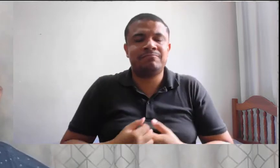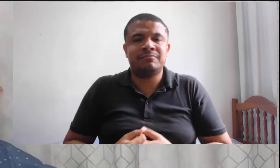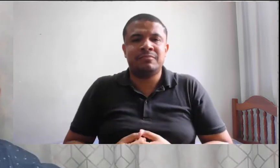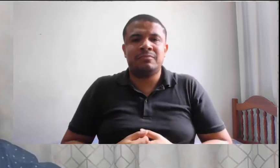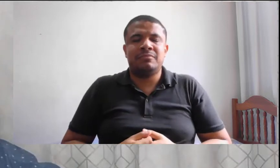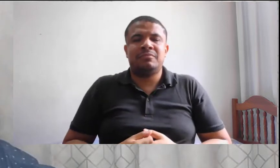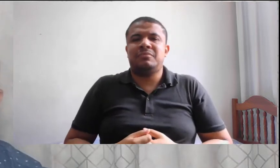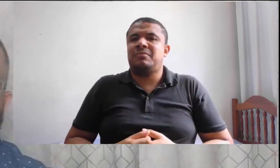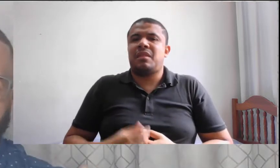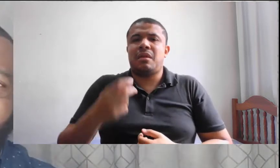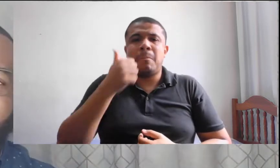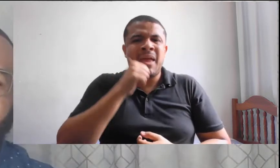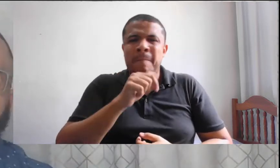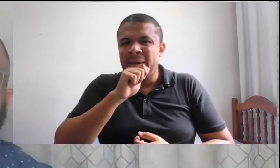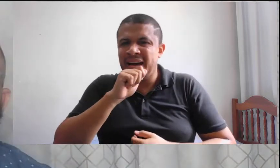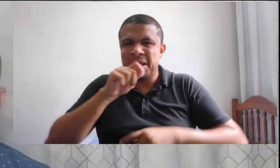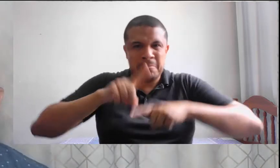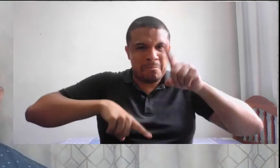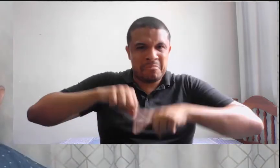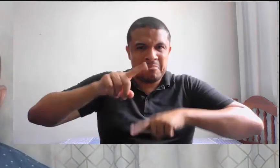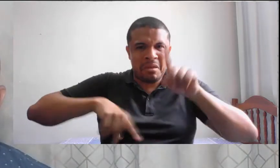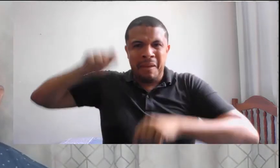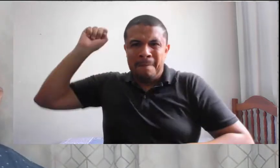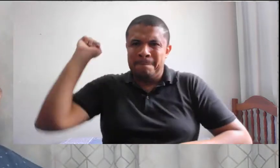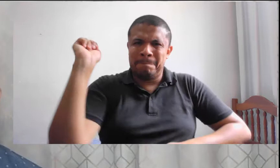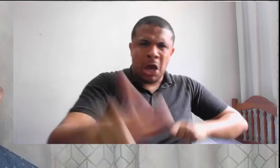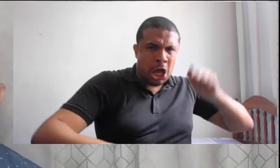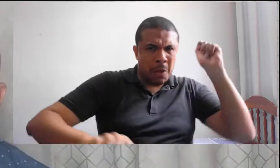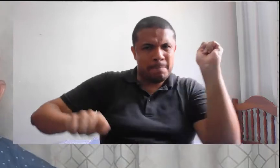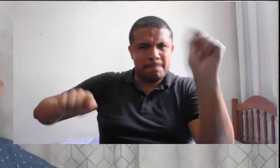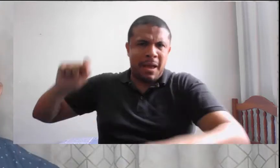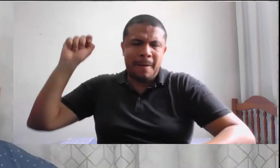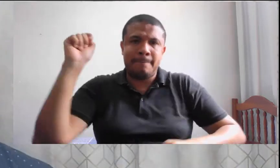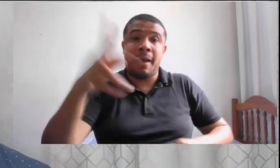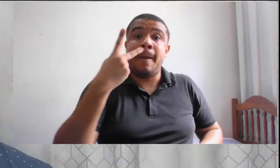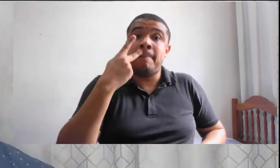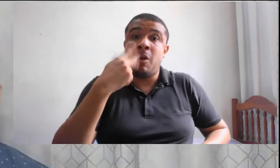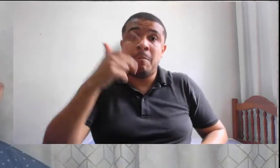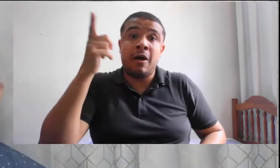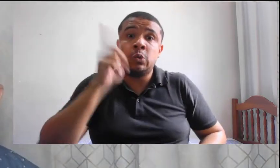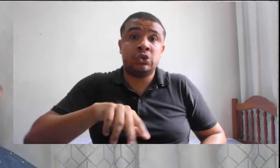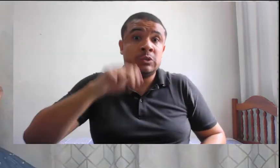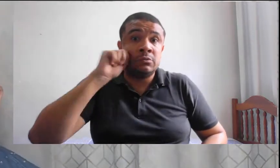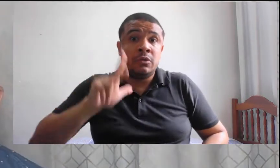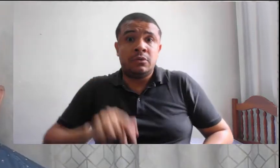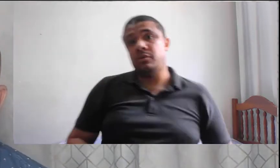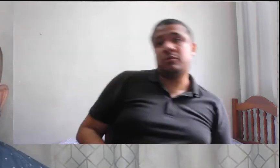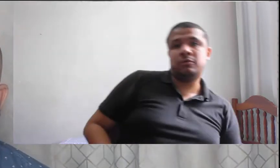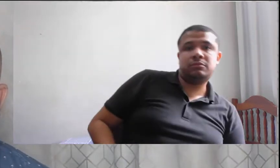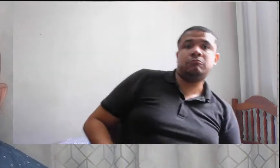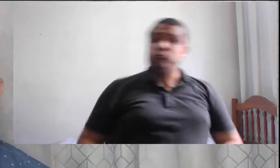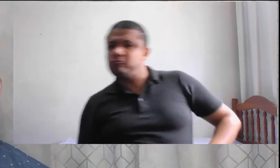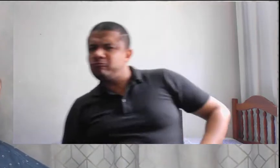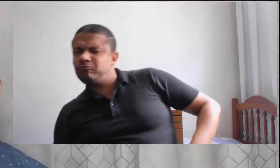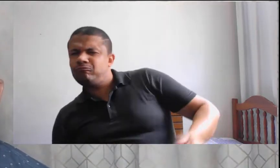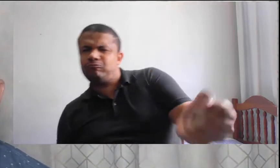E minha mãe jogava as coisas. E meu pai bêbado conseguia se desviar daquilo, não sei como, o próprio